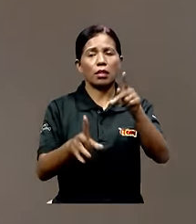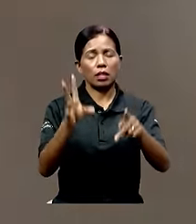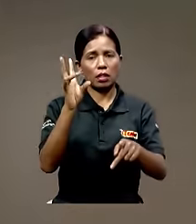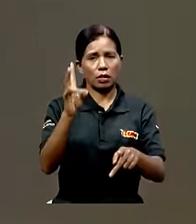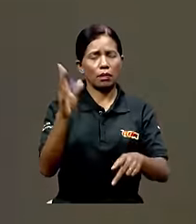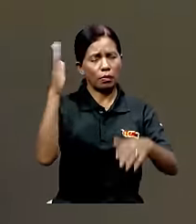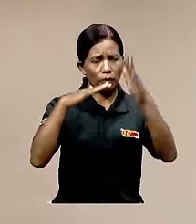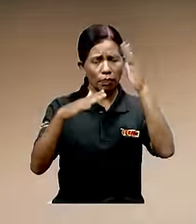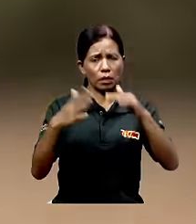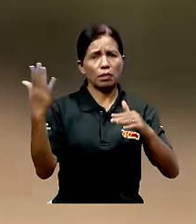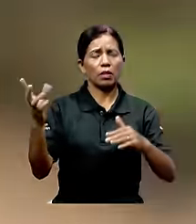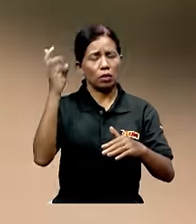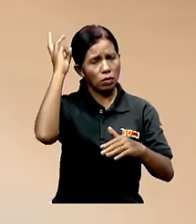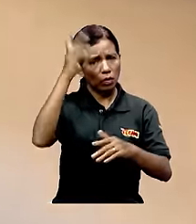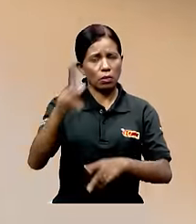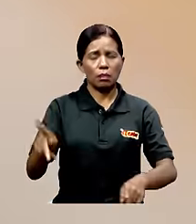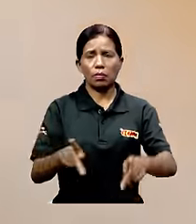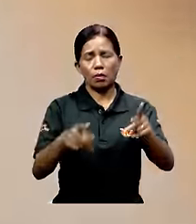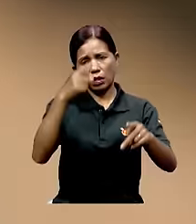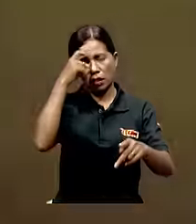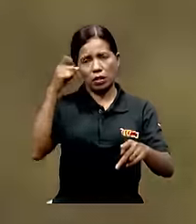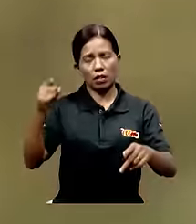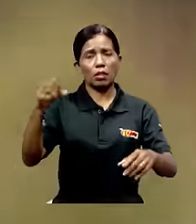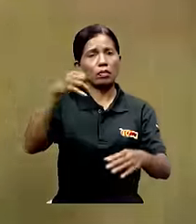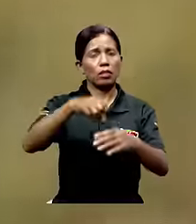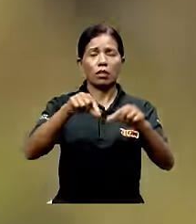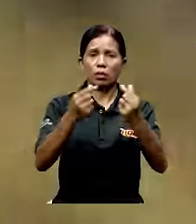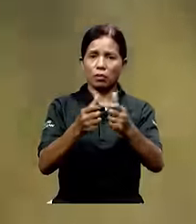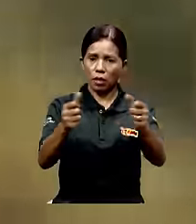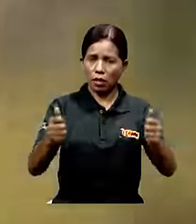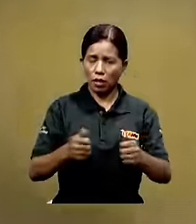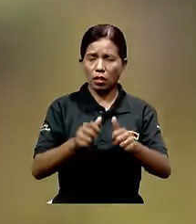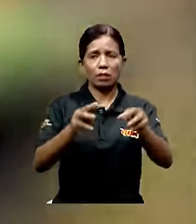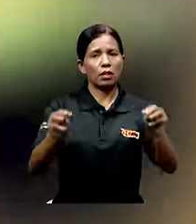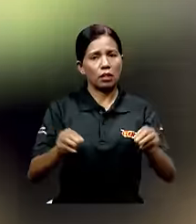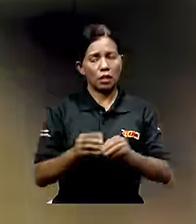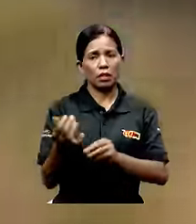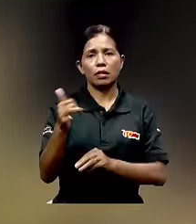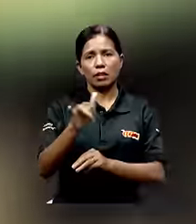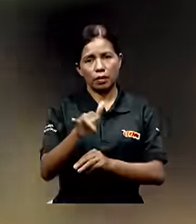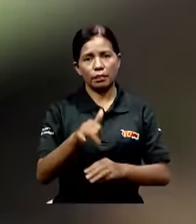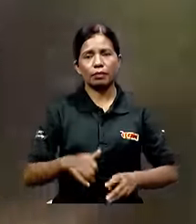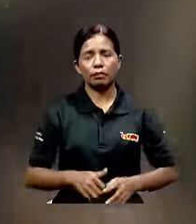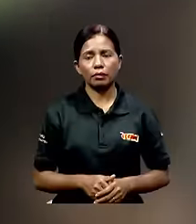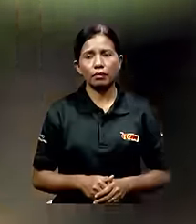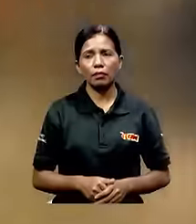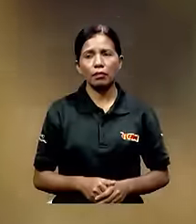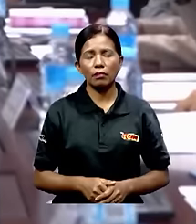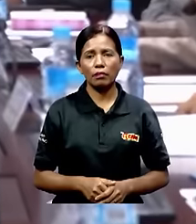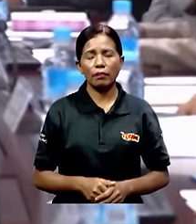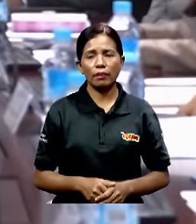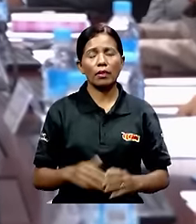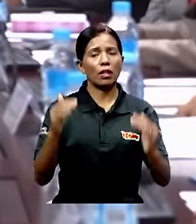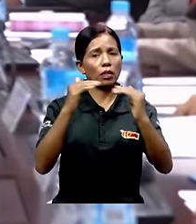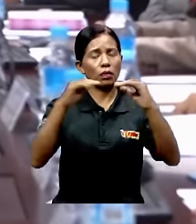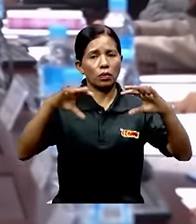Problema iraquense e preocupação pública, também desconfia envolve grupo arte marcial no ritual. Nune, Rafuen, reunião com o